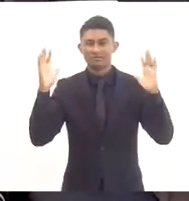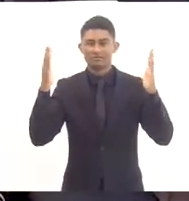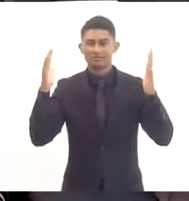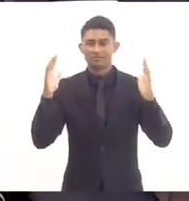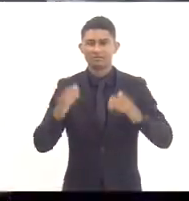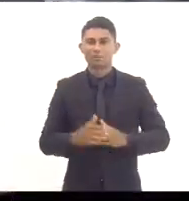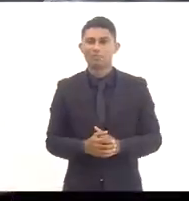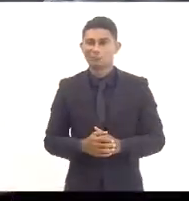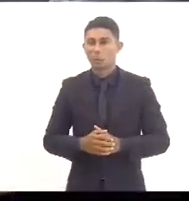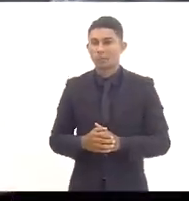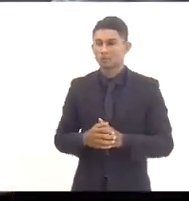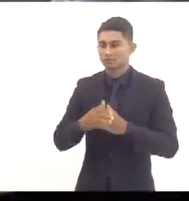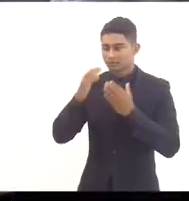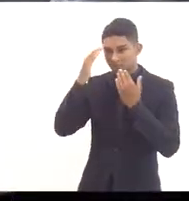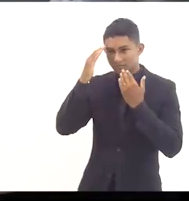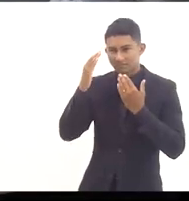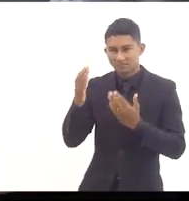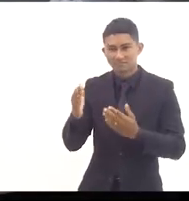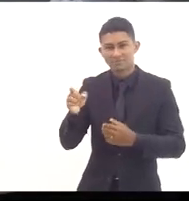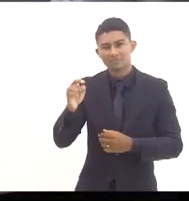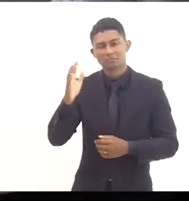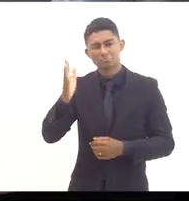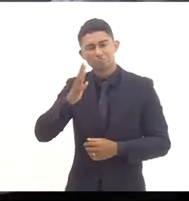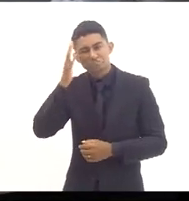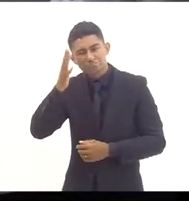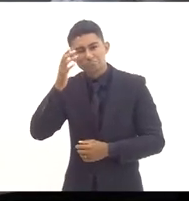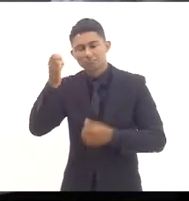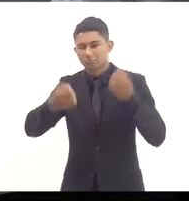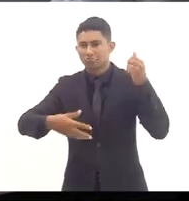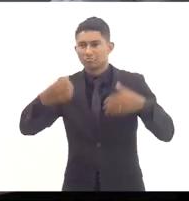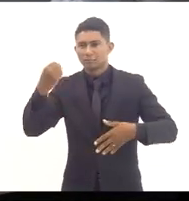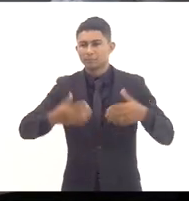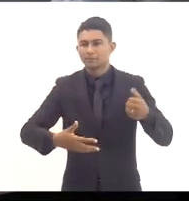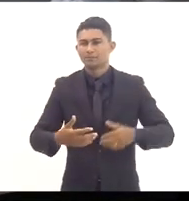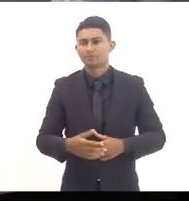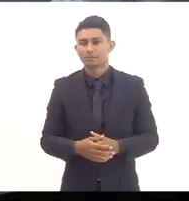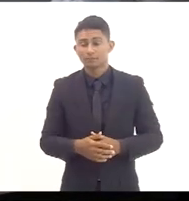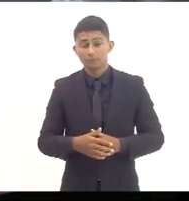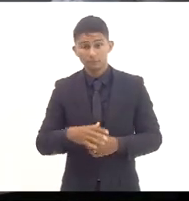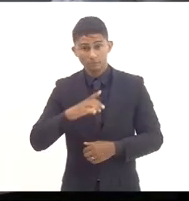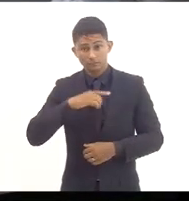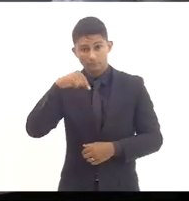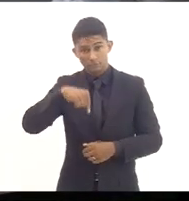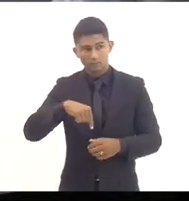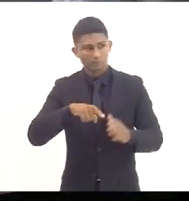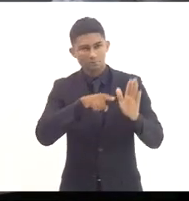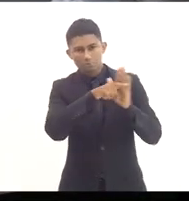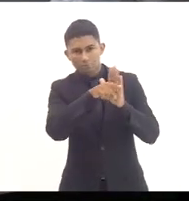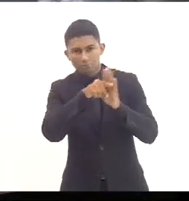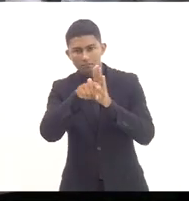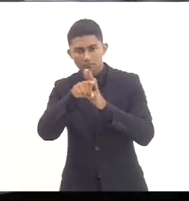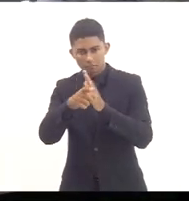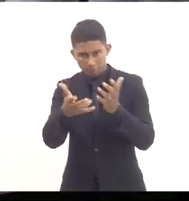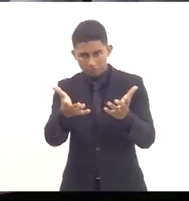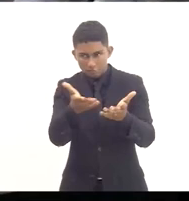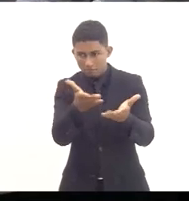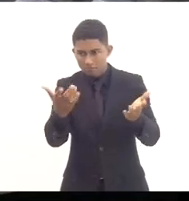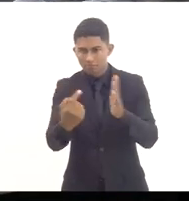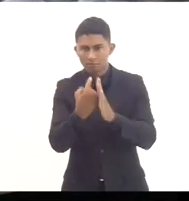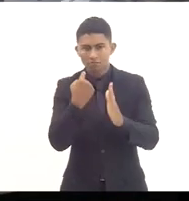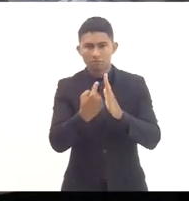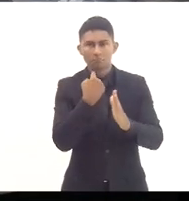e Eu que agradeço a sua fala Augusto nós temos algumas perguntas alguém quer utilizar